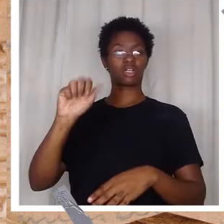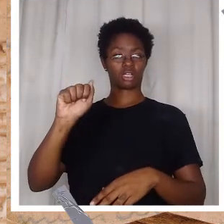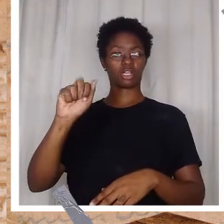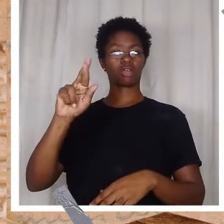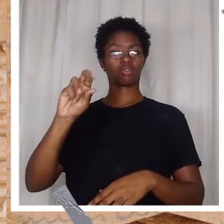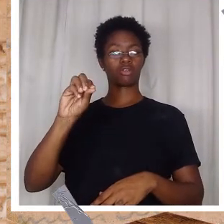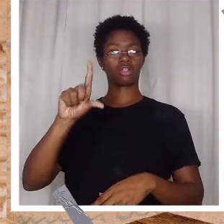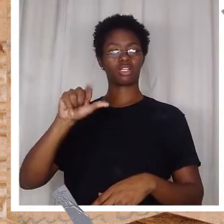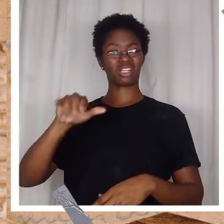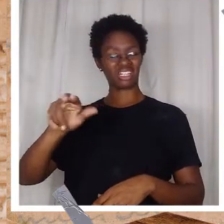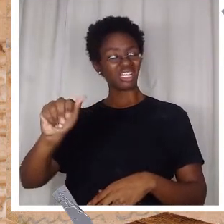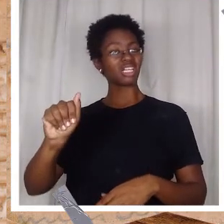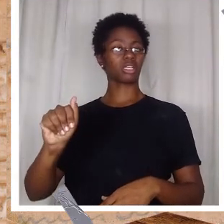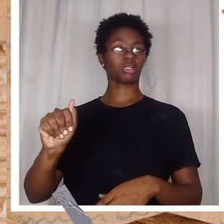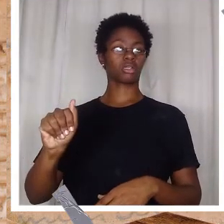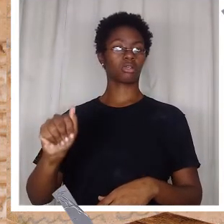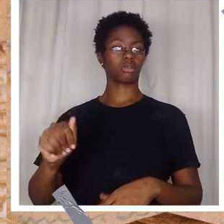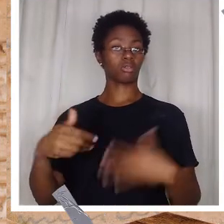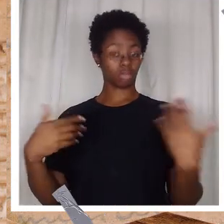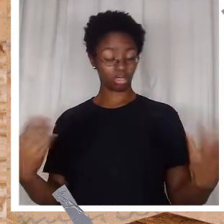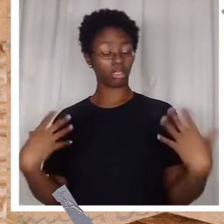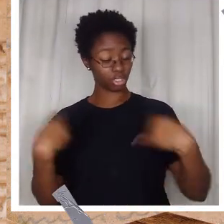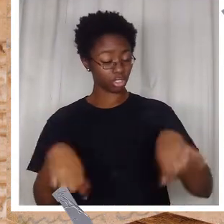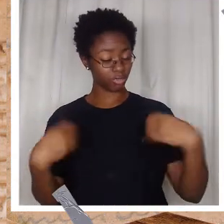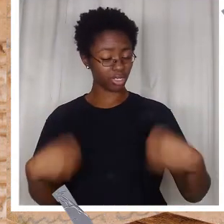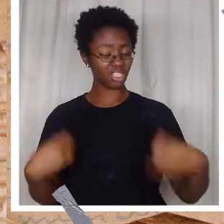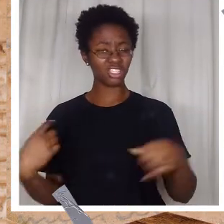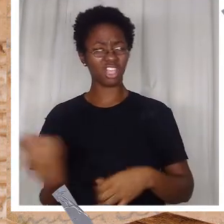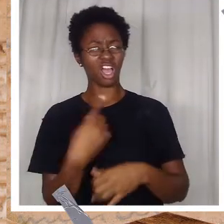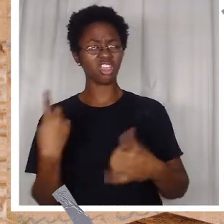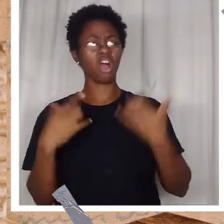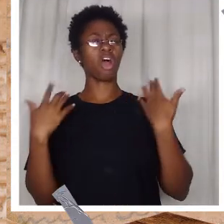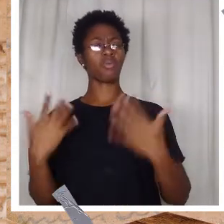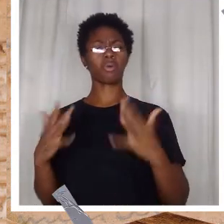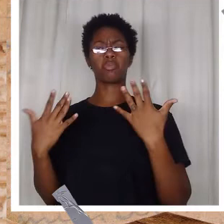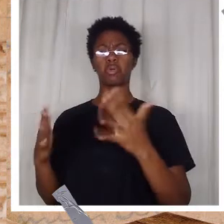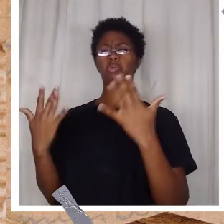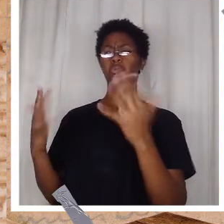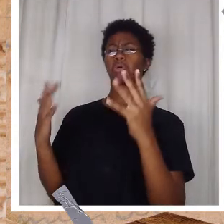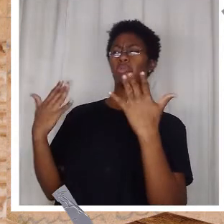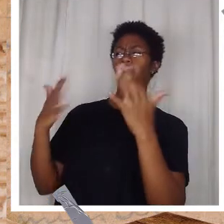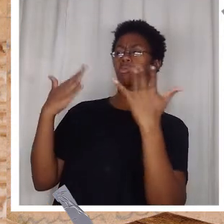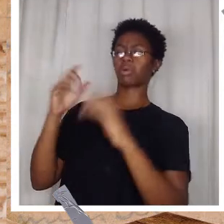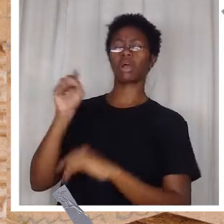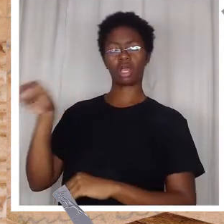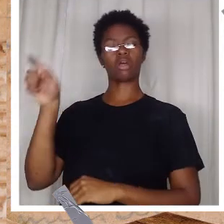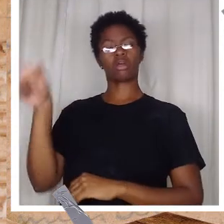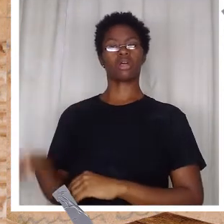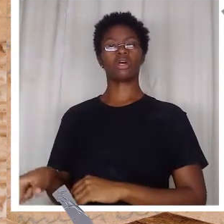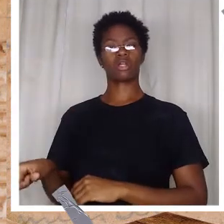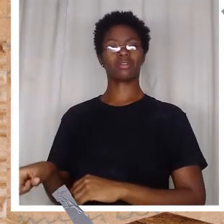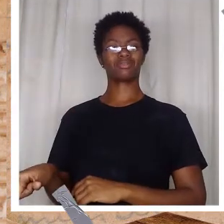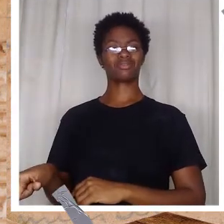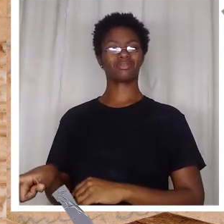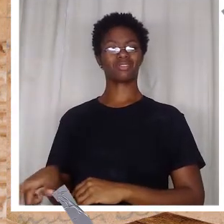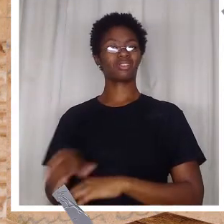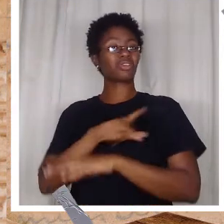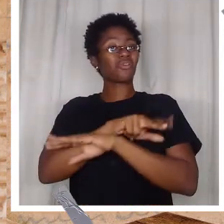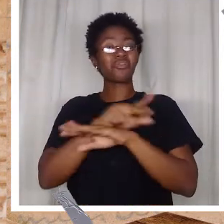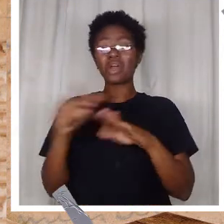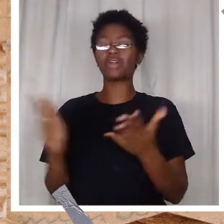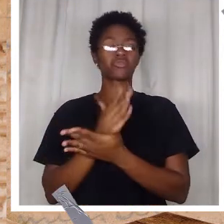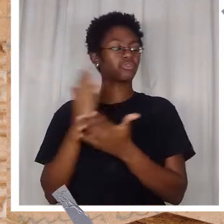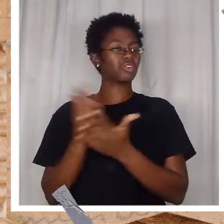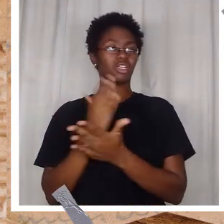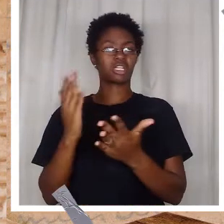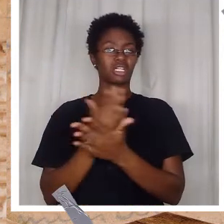um festival em muitos lugares da Inglaterra, Carolina merece um festival, porque cada um de nós que contar o mesmo livro, são vários, não vai